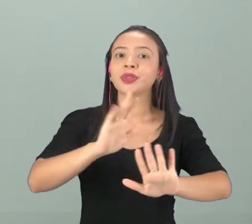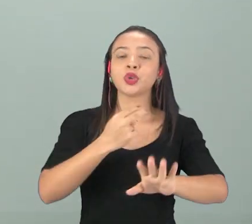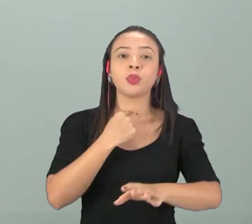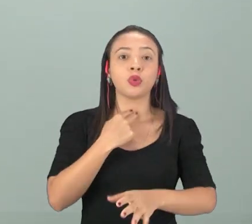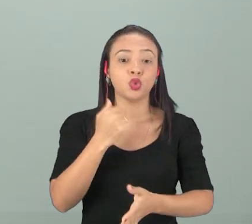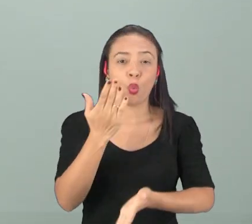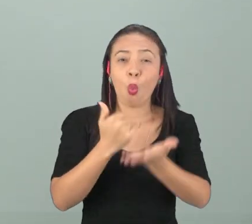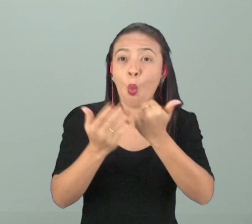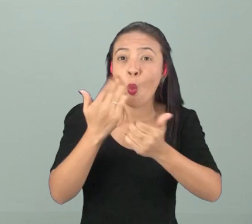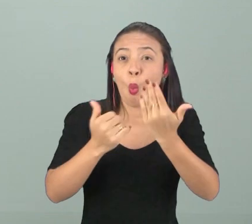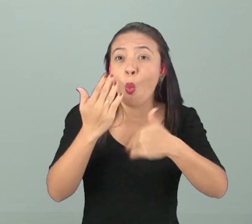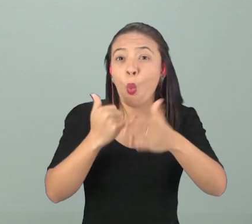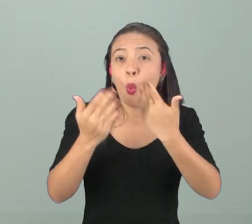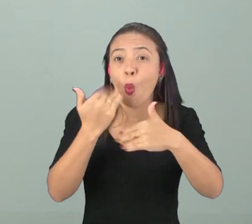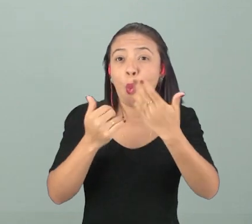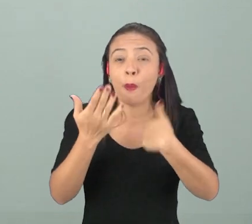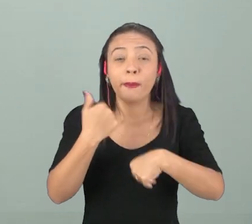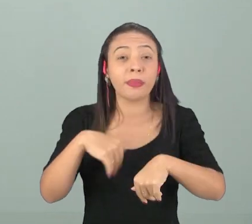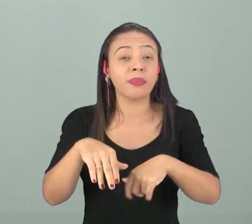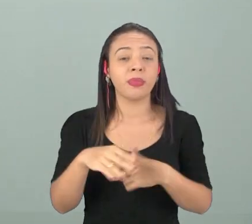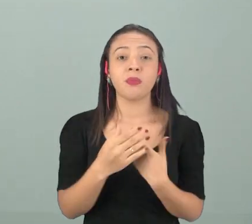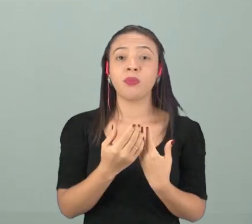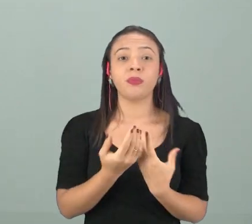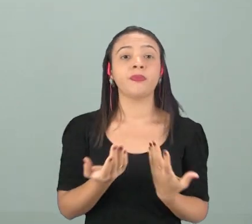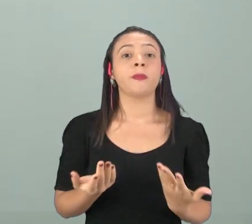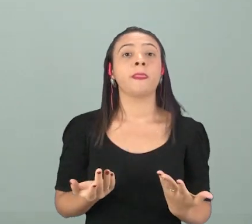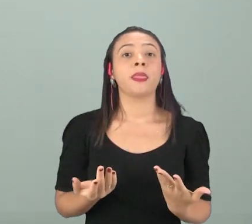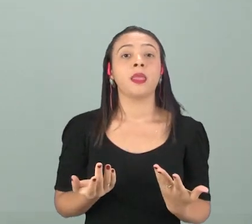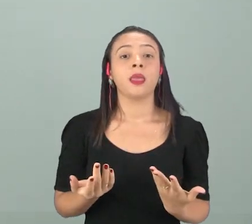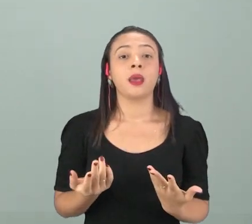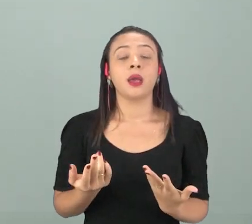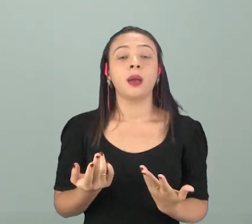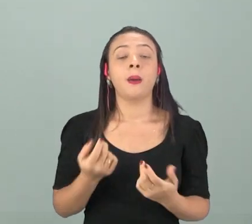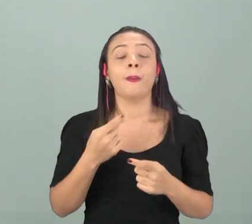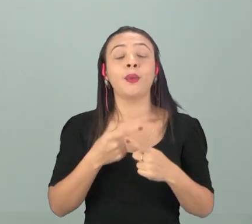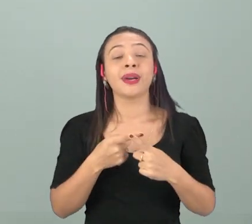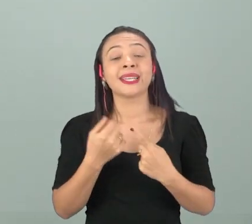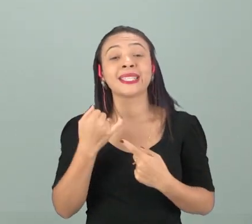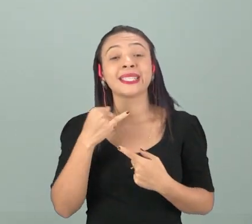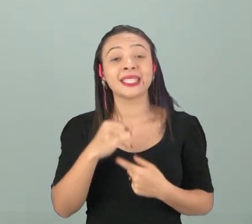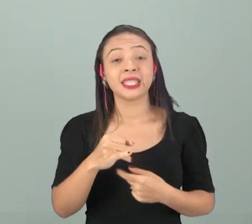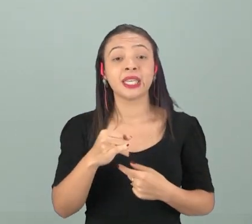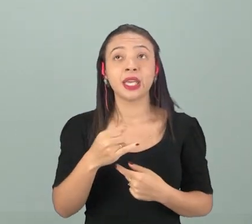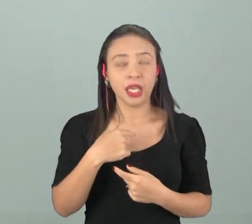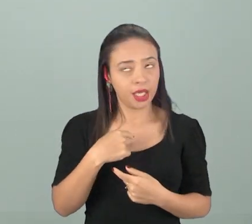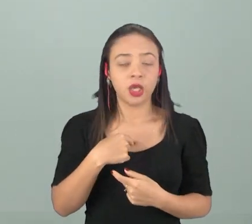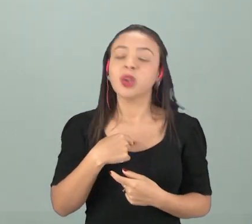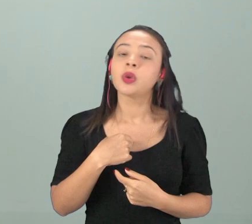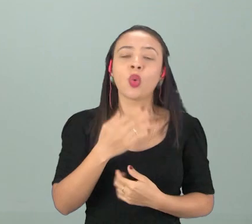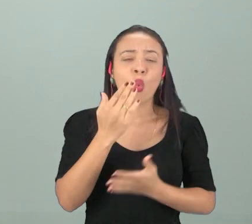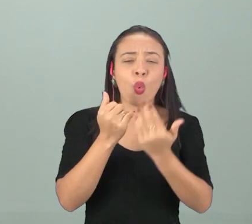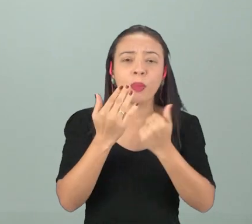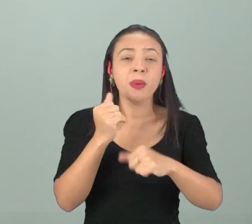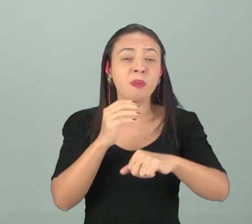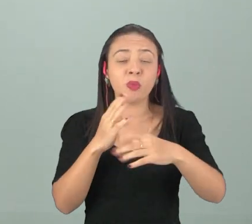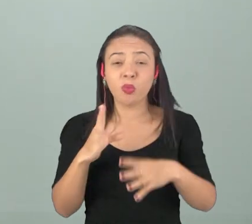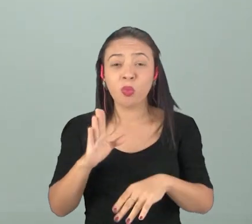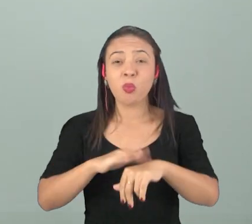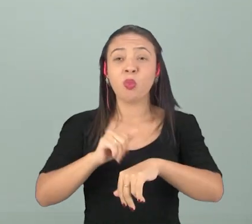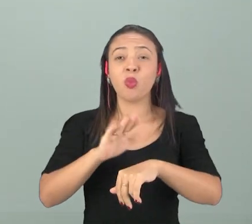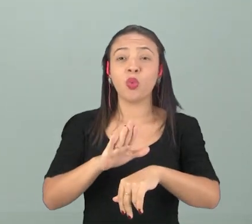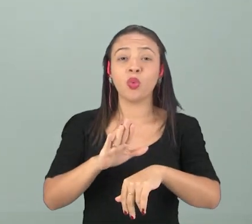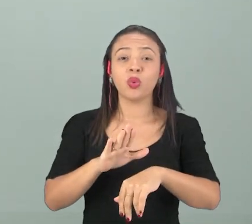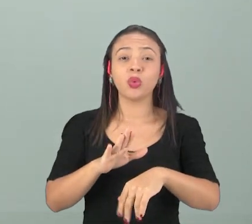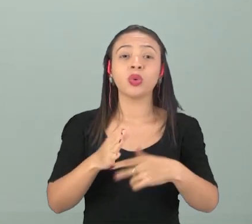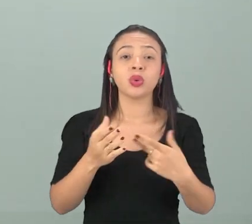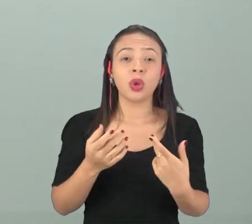posso consumir nenhum nutriente em excesso, porque assim como se eu não consumo eu posso ter alguma consequência, em excesso também o